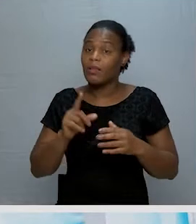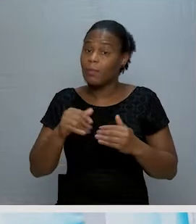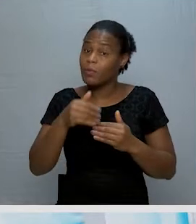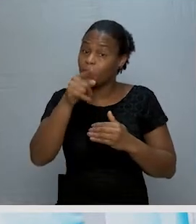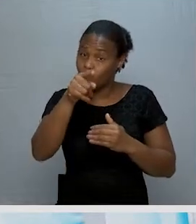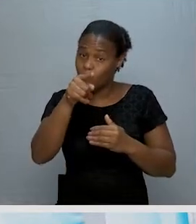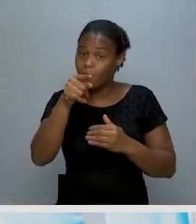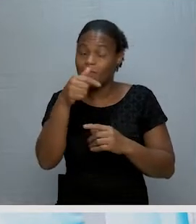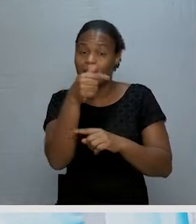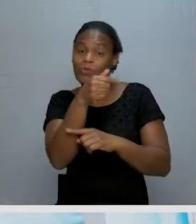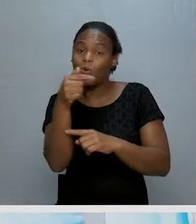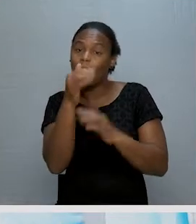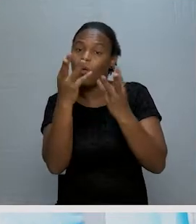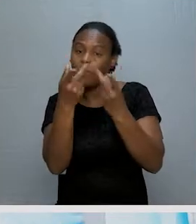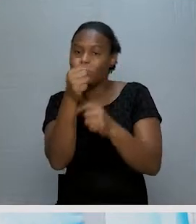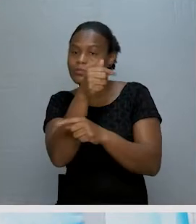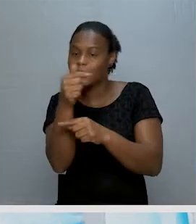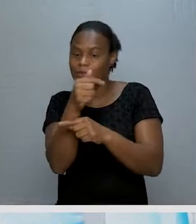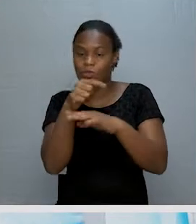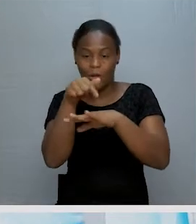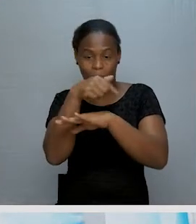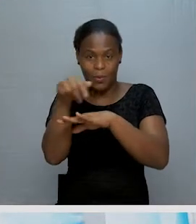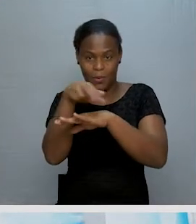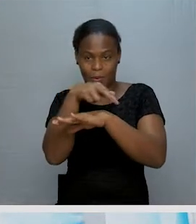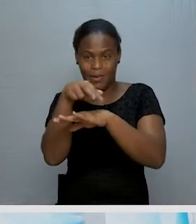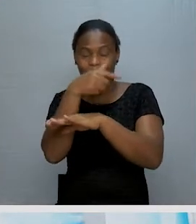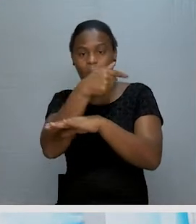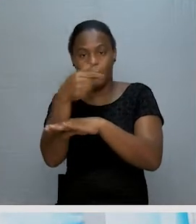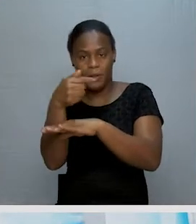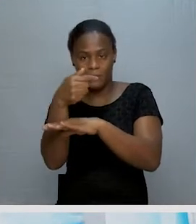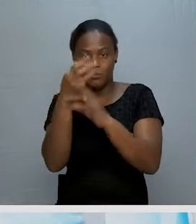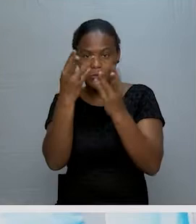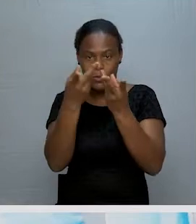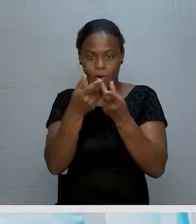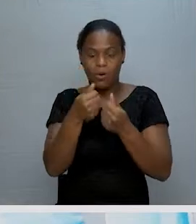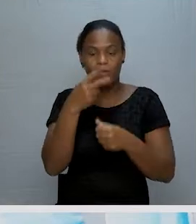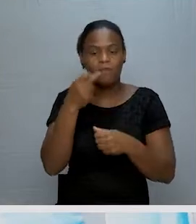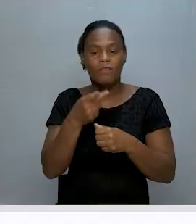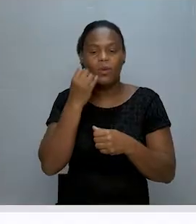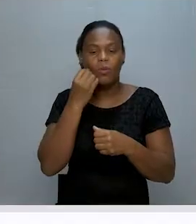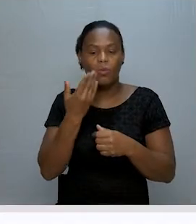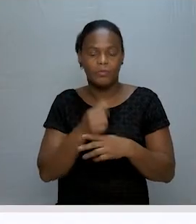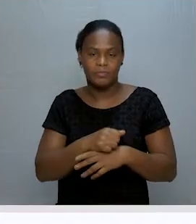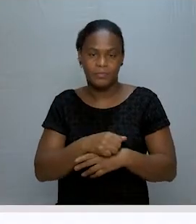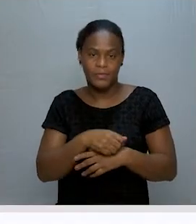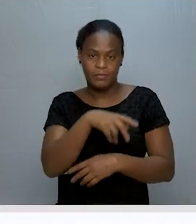e vais subtrair os numeradores. Então fica